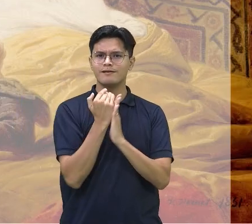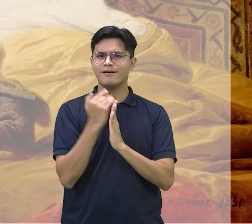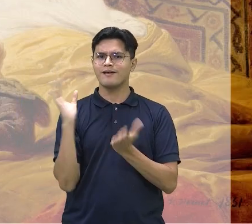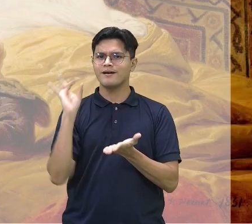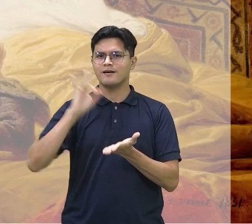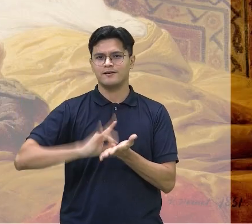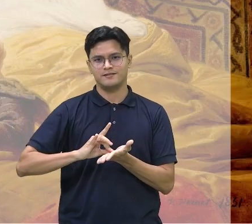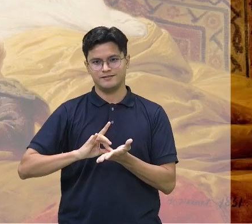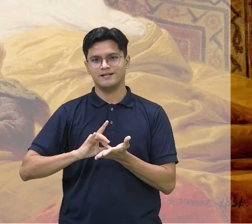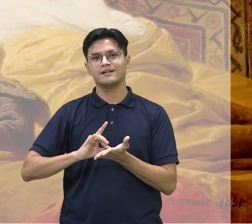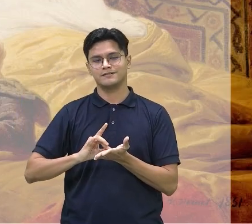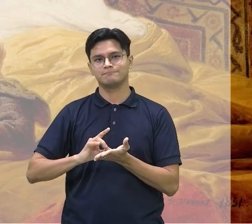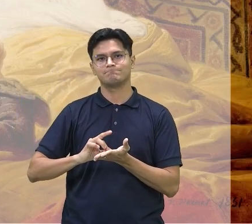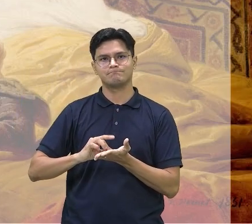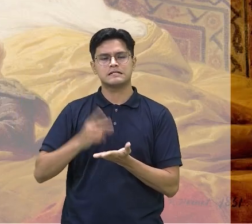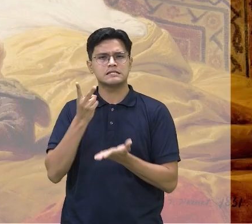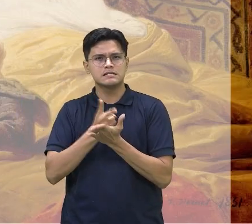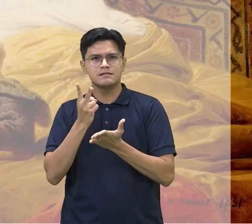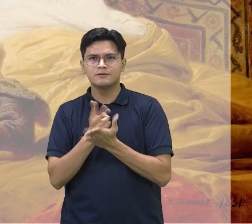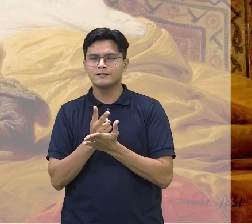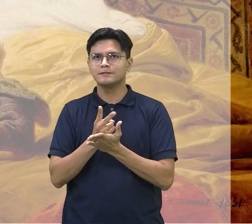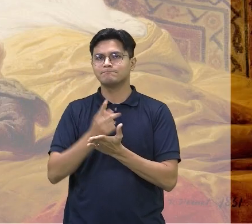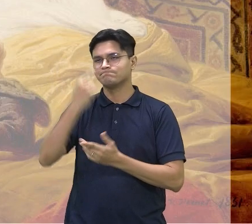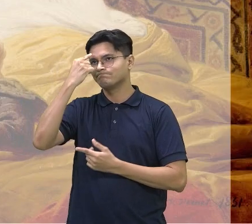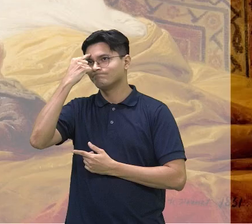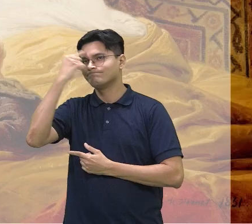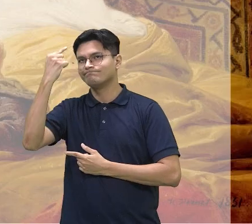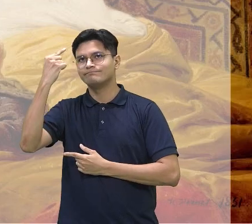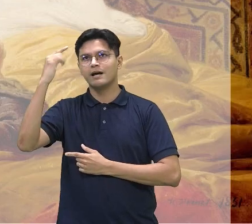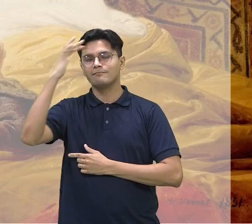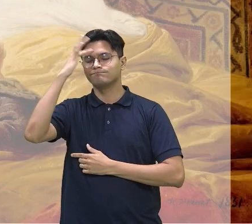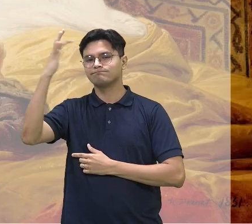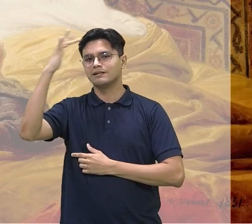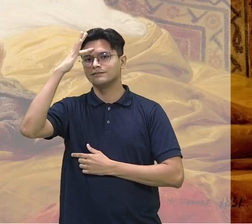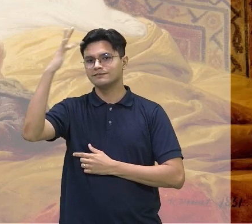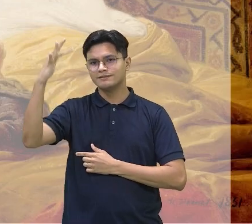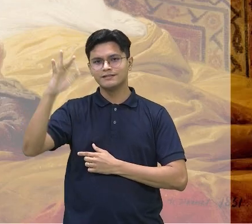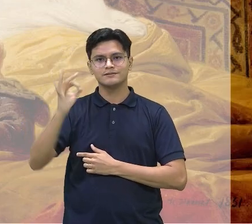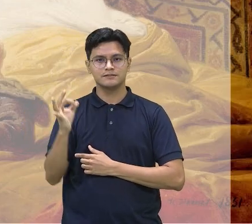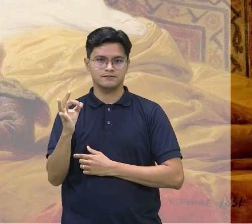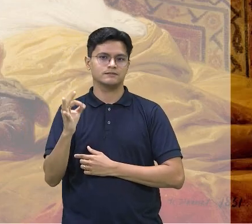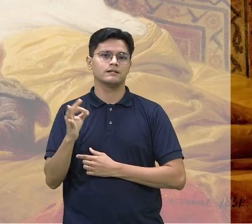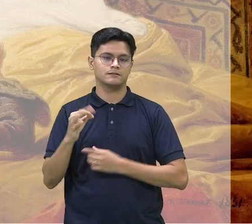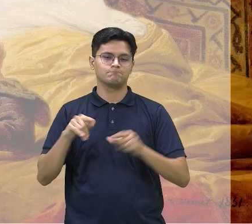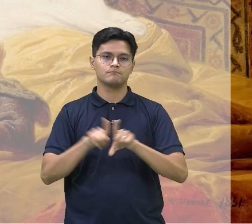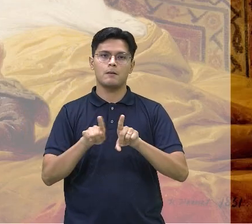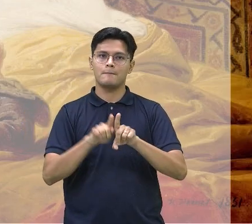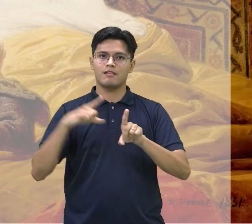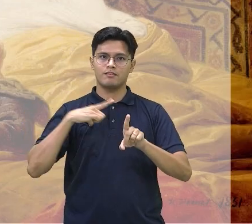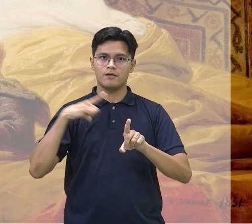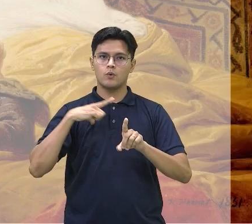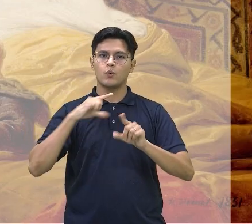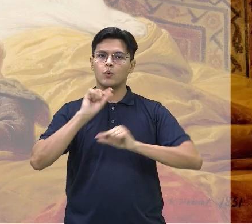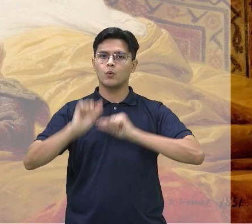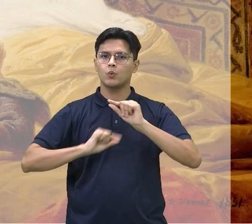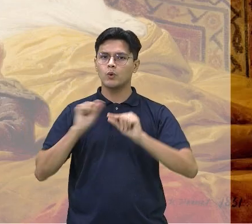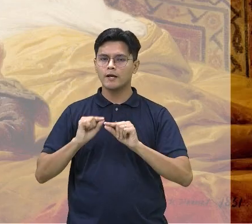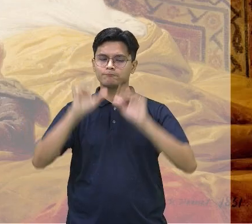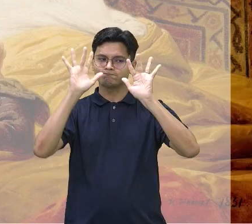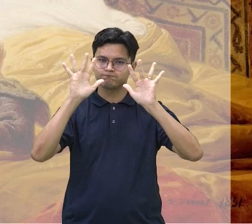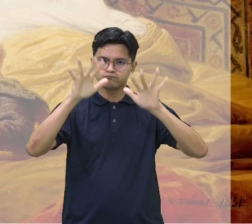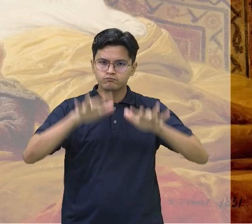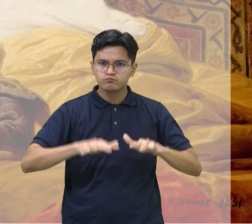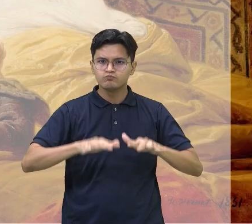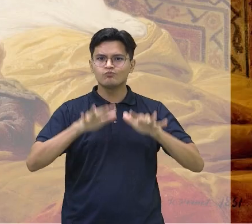ali idealizando, né? E aí, como eu falei para vocês, tem o culto da natureza, a gente já sabe que é uma pegada